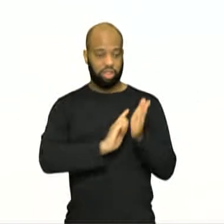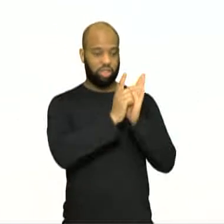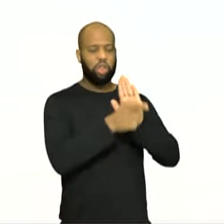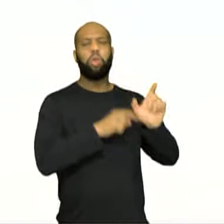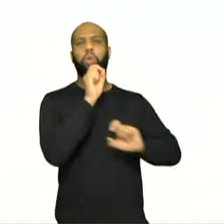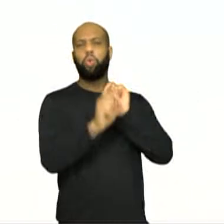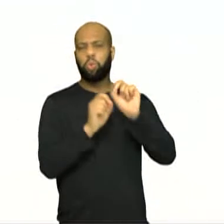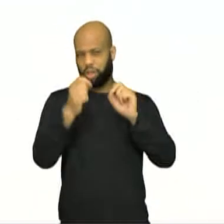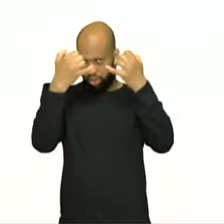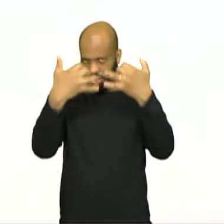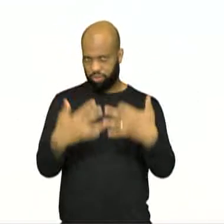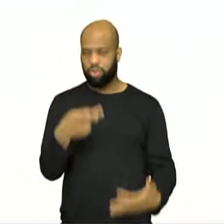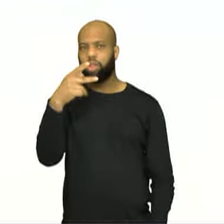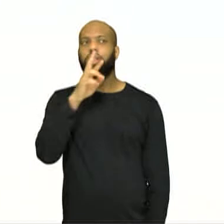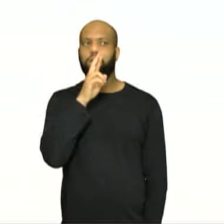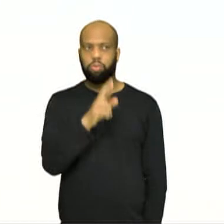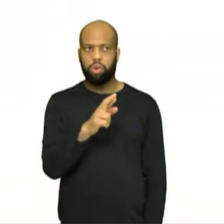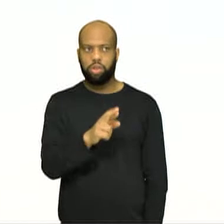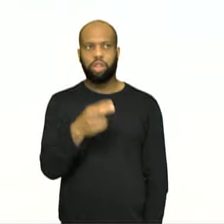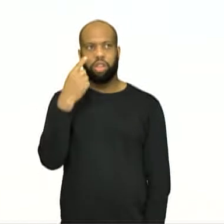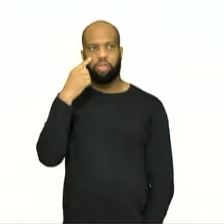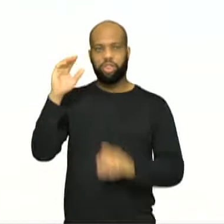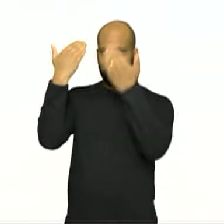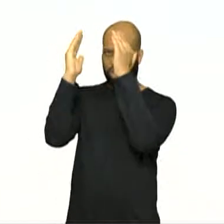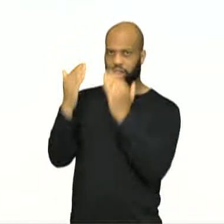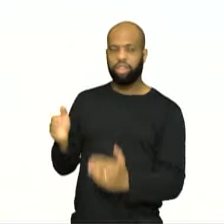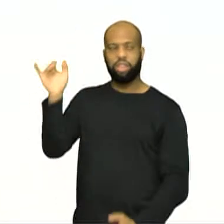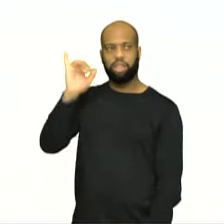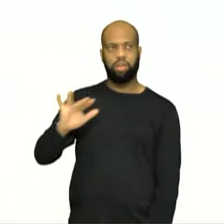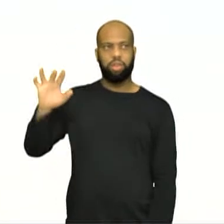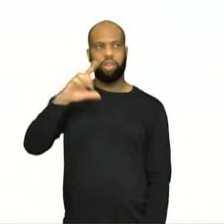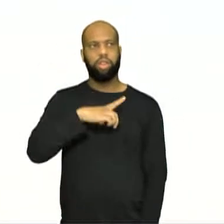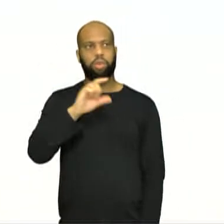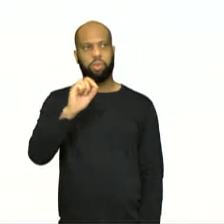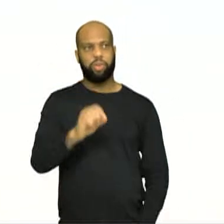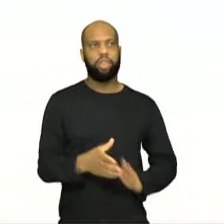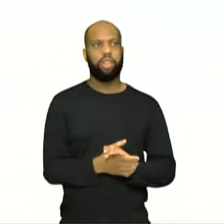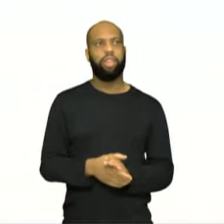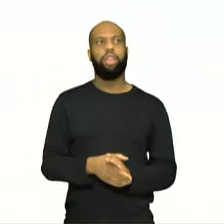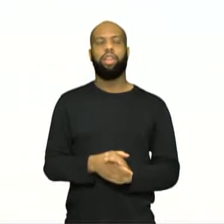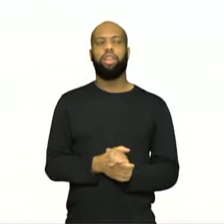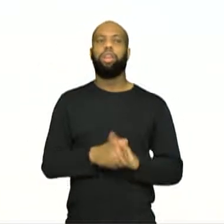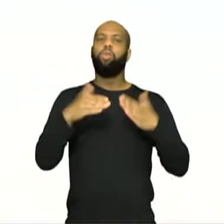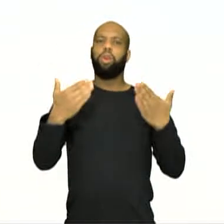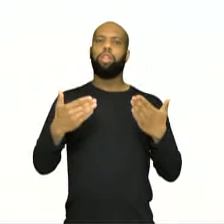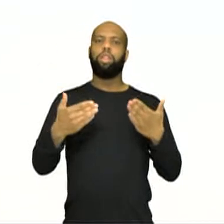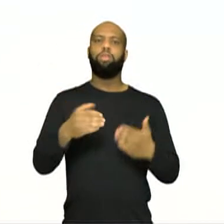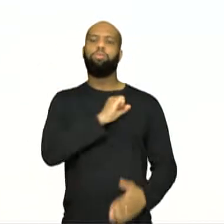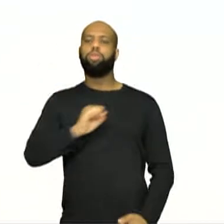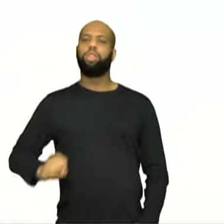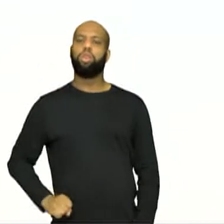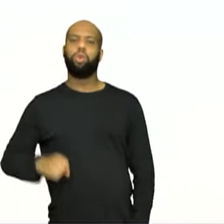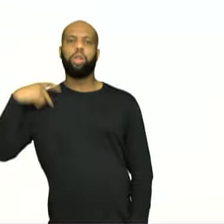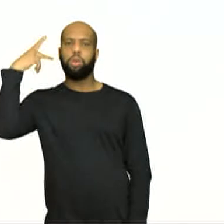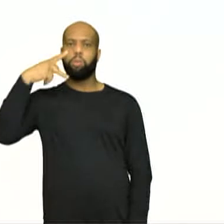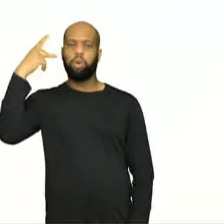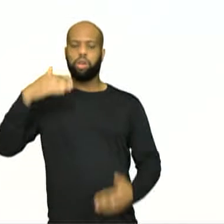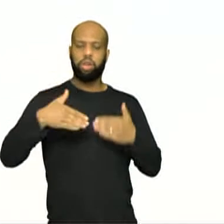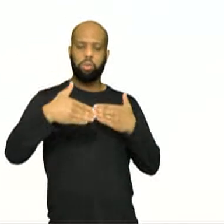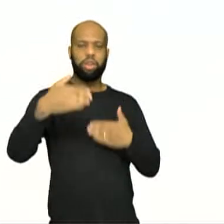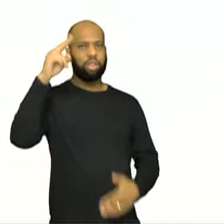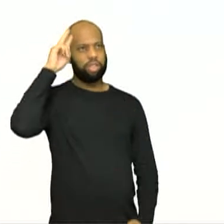é ela e justifique sua resposta. Então vamos analisar essa imagem, Aos senhores políticos, a partir de segunda,